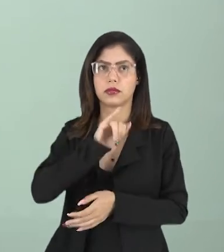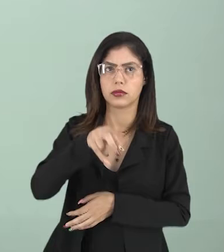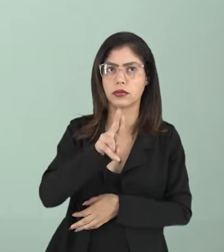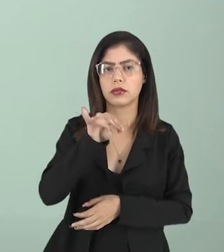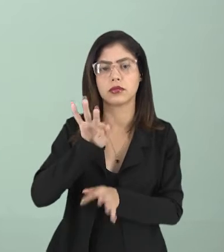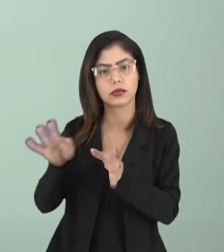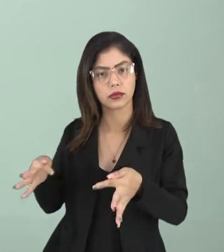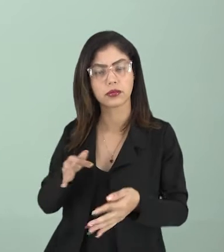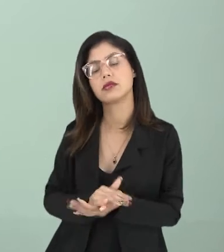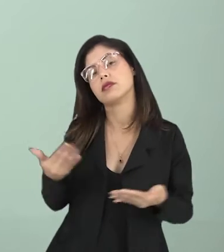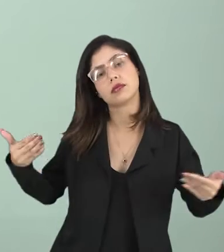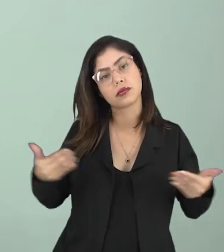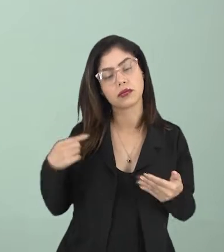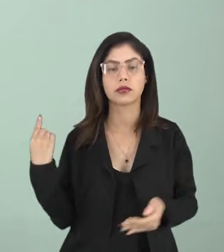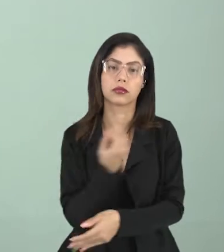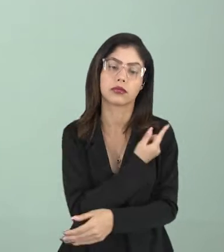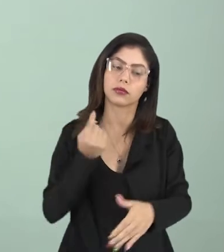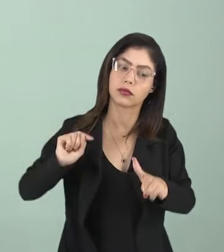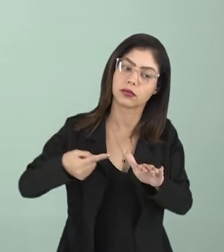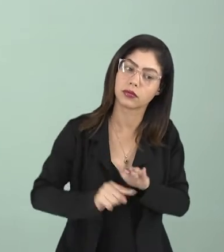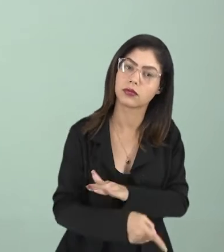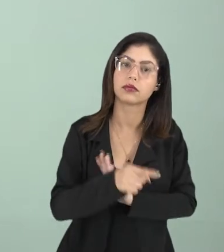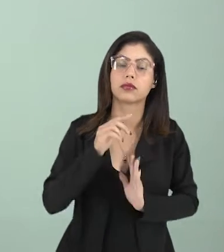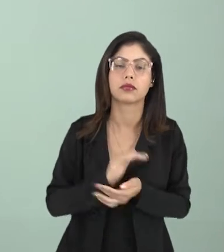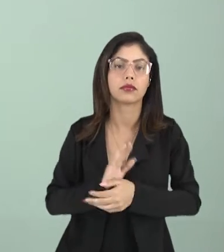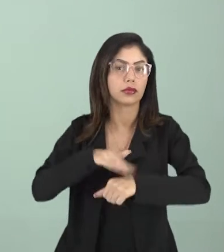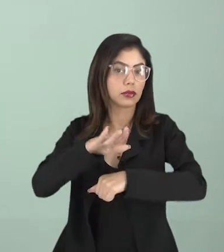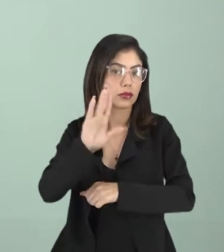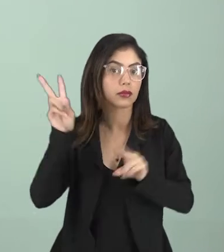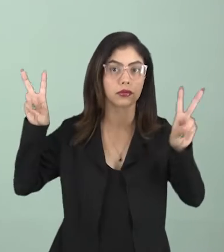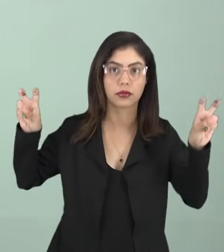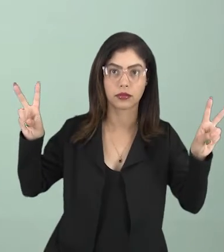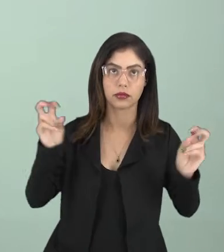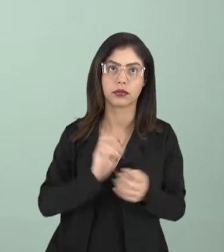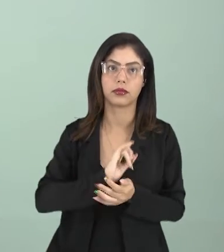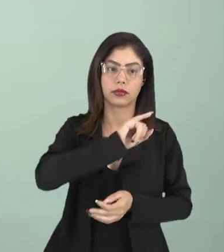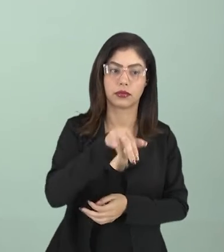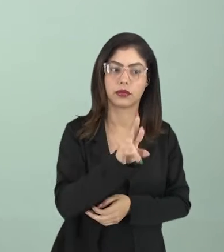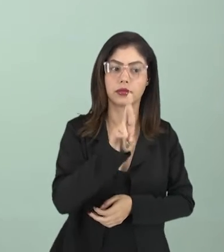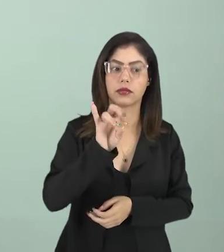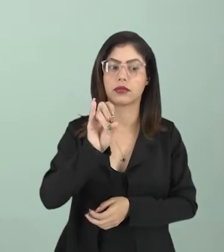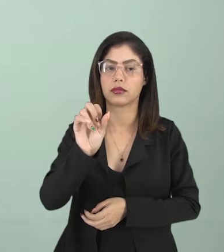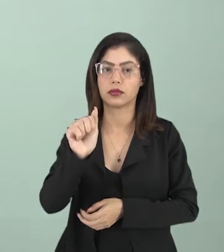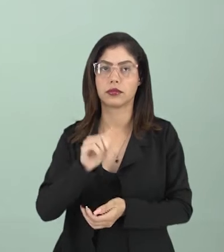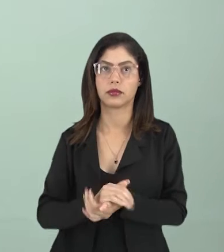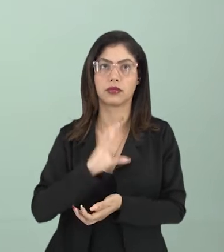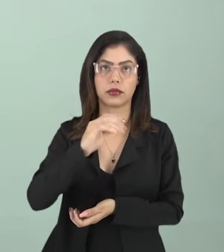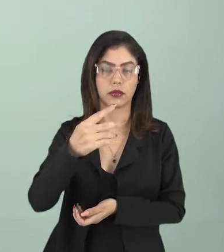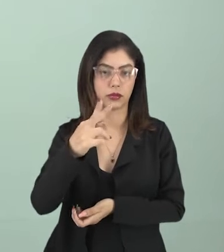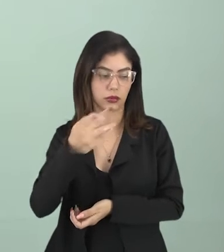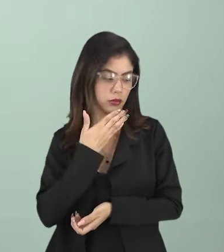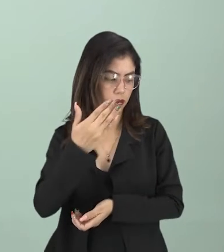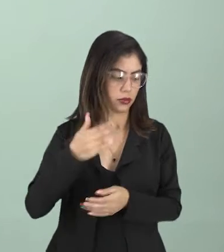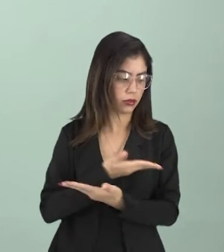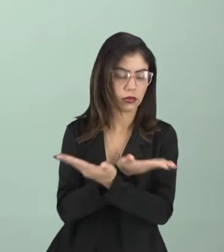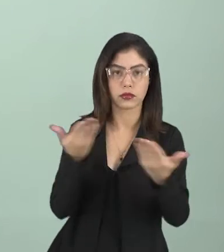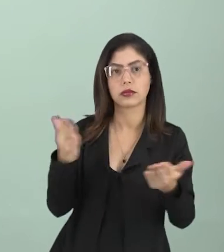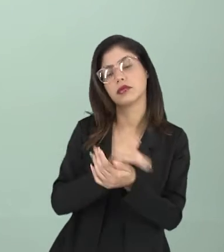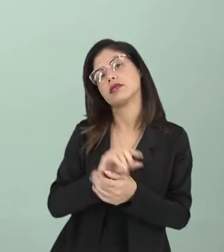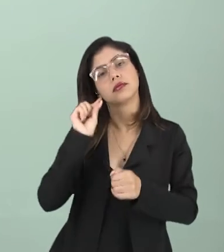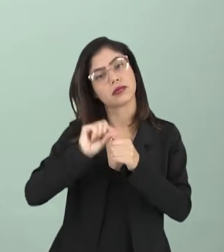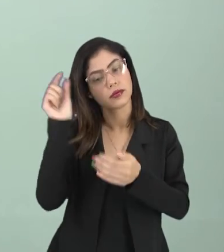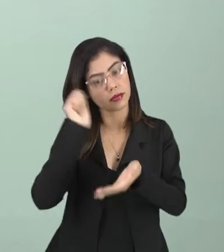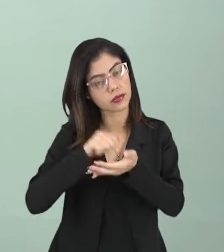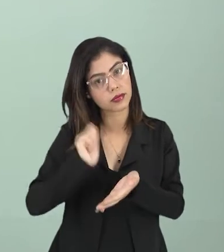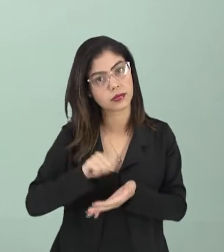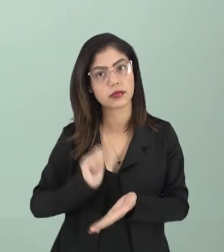juros simples. Hoje nós vamos aprofundar mais essa temática de juros compostos. Peço a vocês que façam as